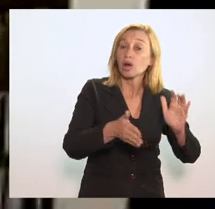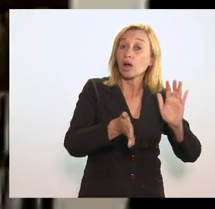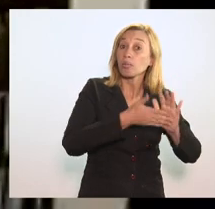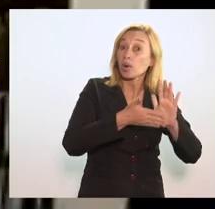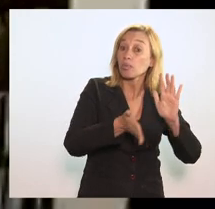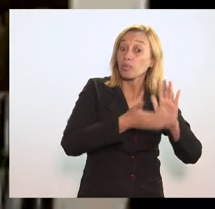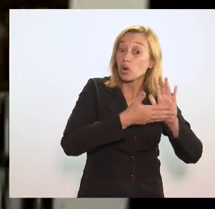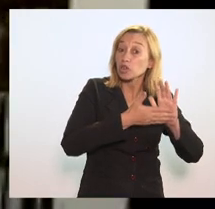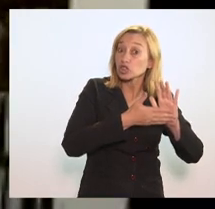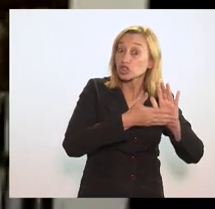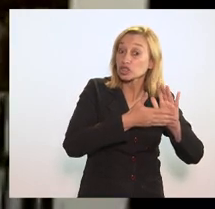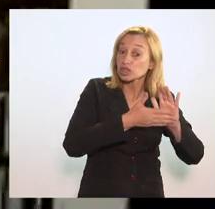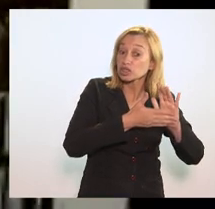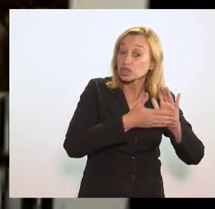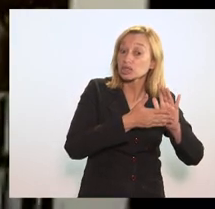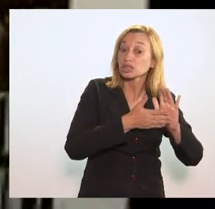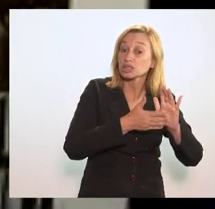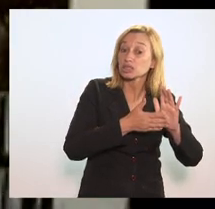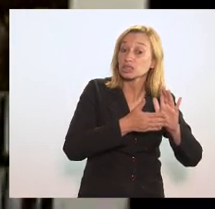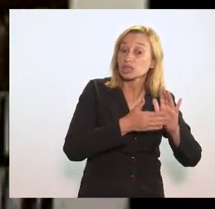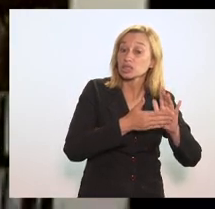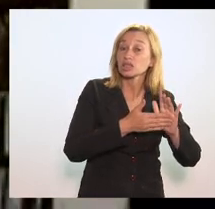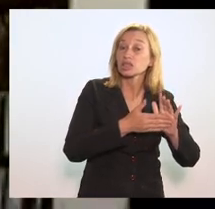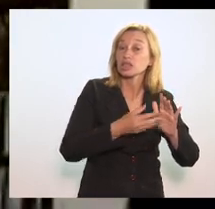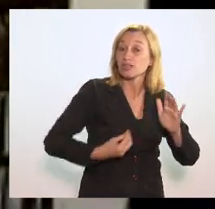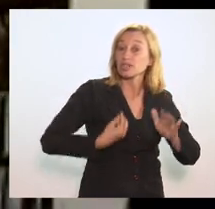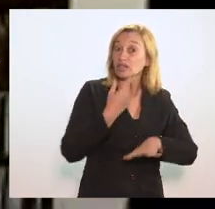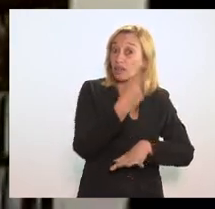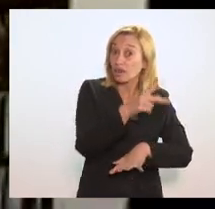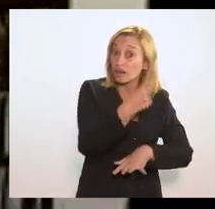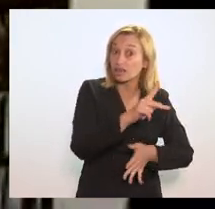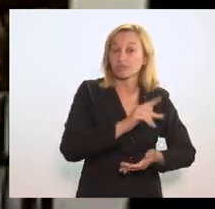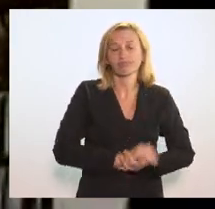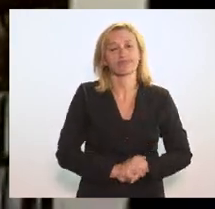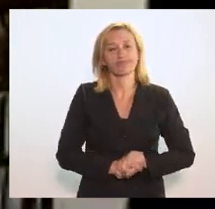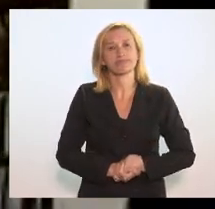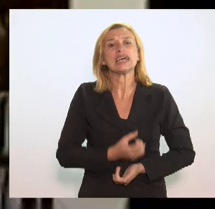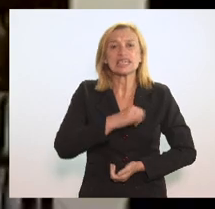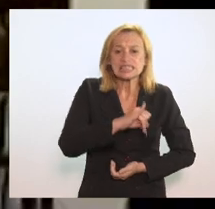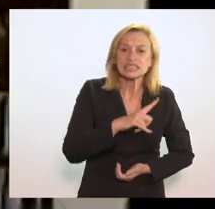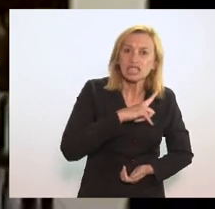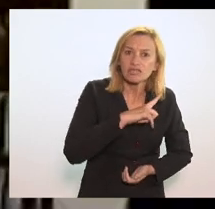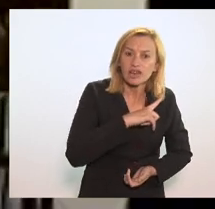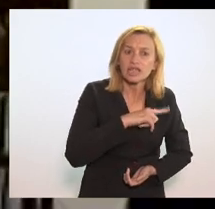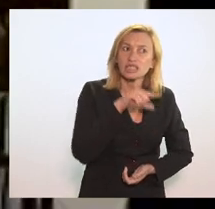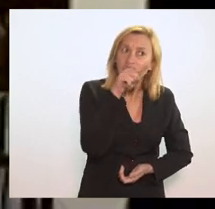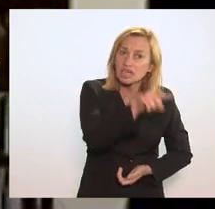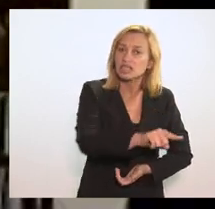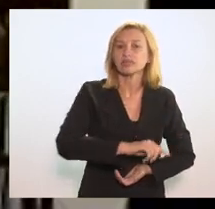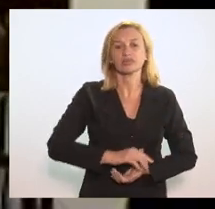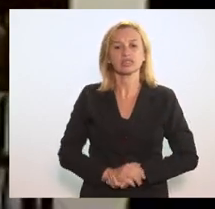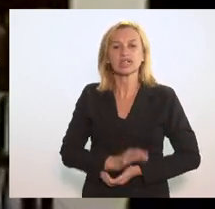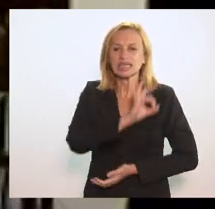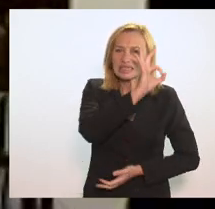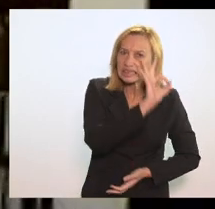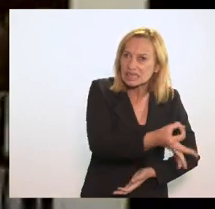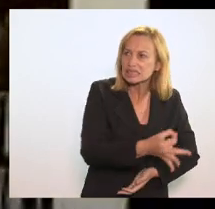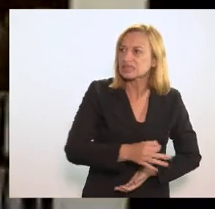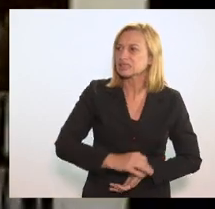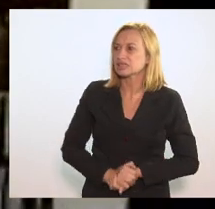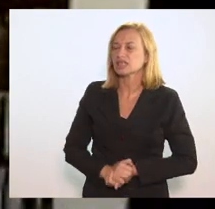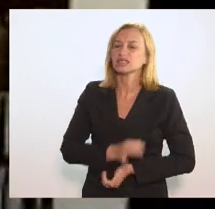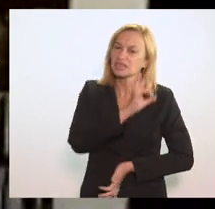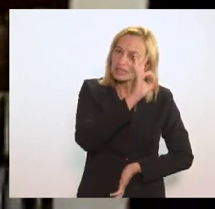proposto para ele na existência dele, né? Se tivesse isto daí garantido,